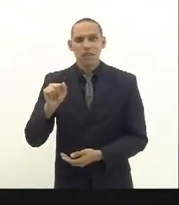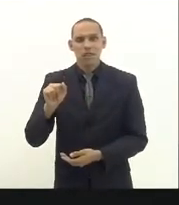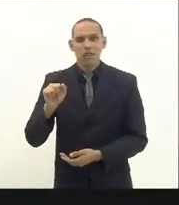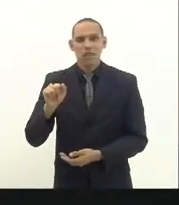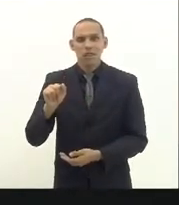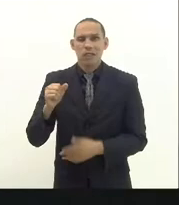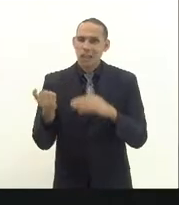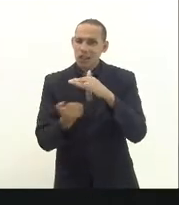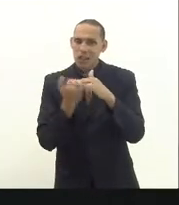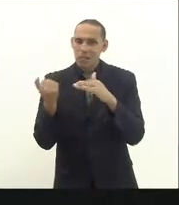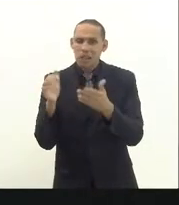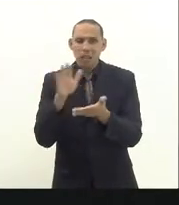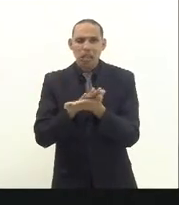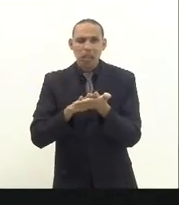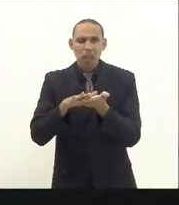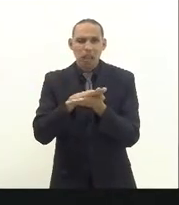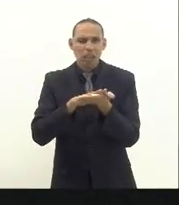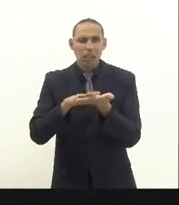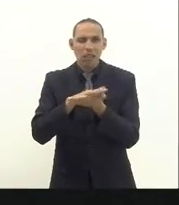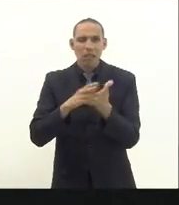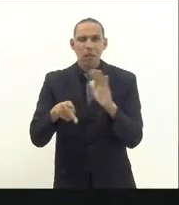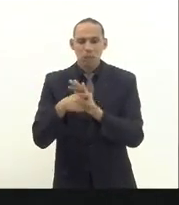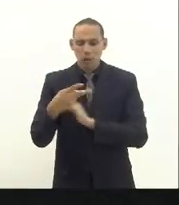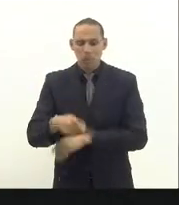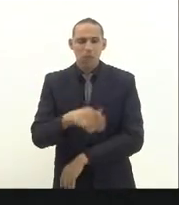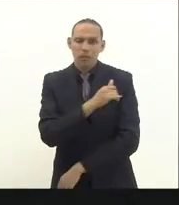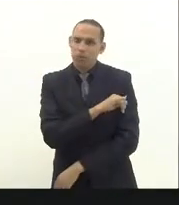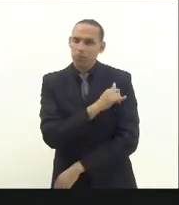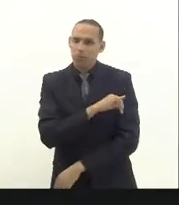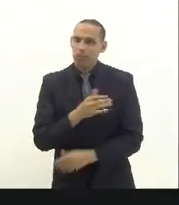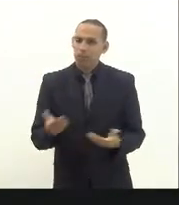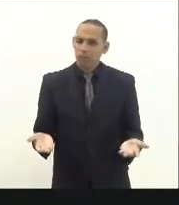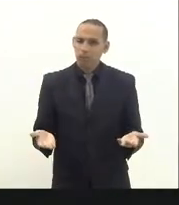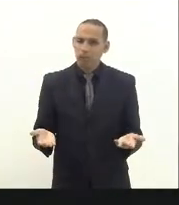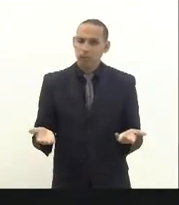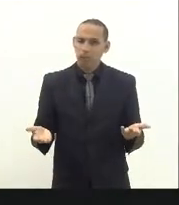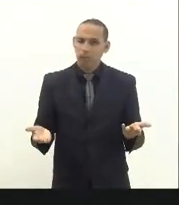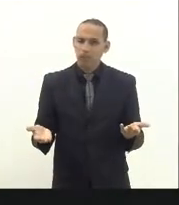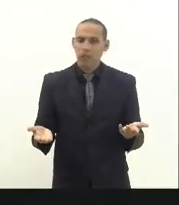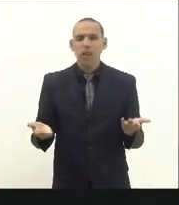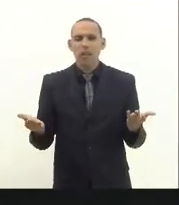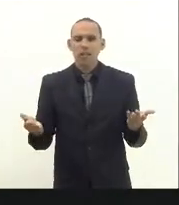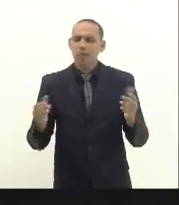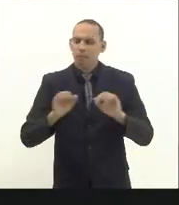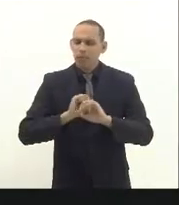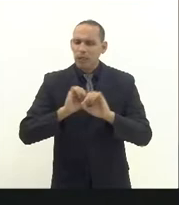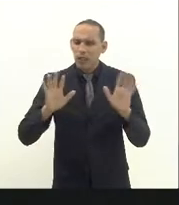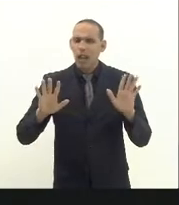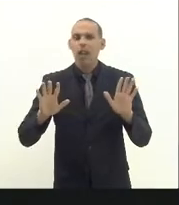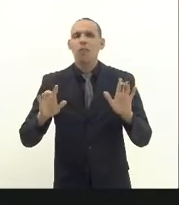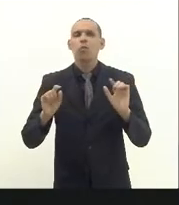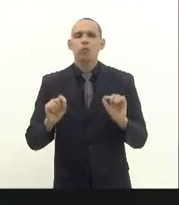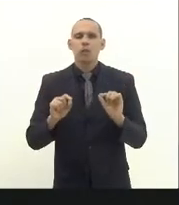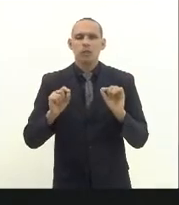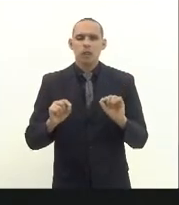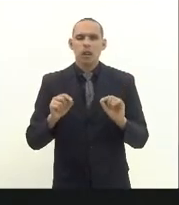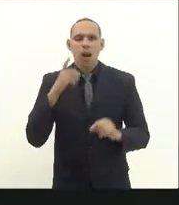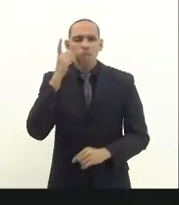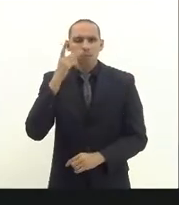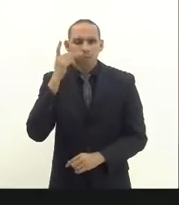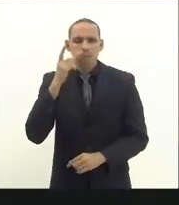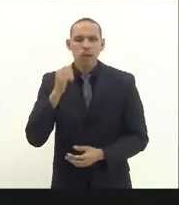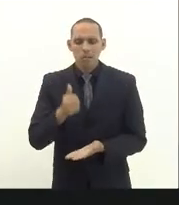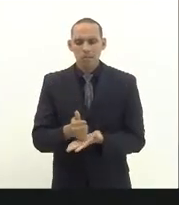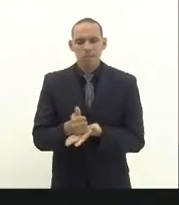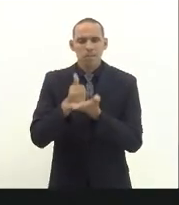das concessionárias que operam no estado do Rio de Janeiro não queria que ficasse Claro aqui os deputados são